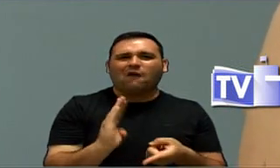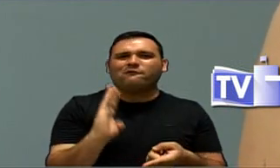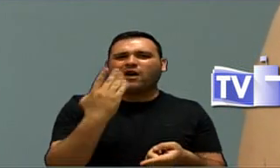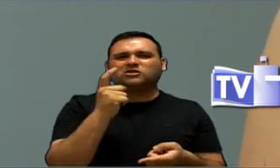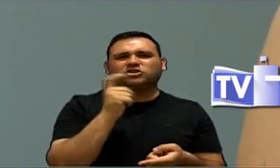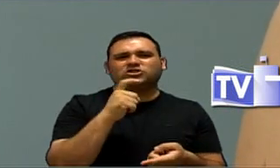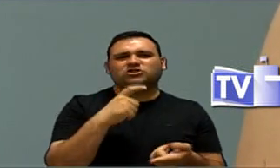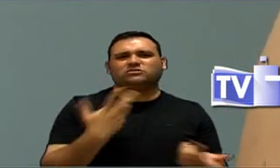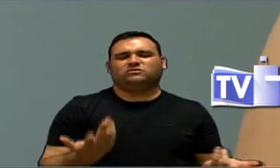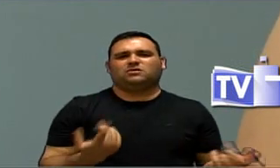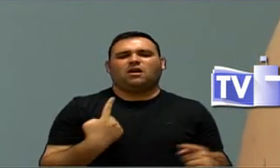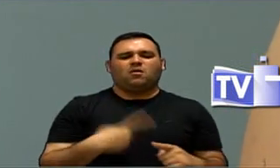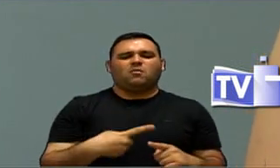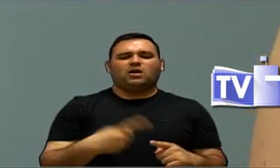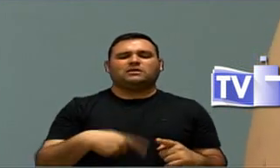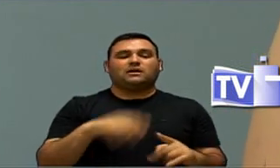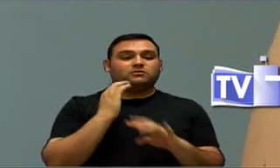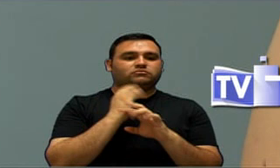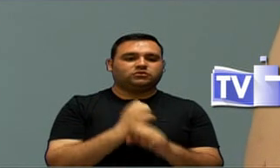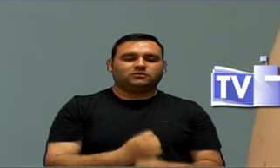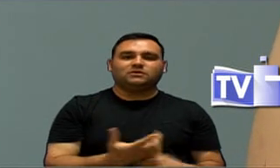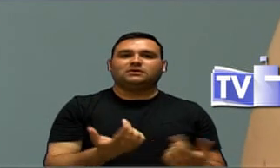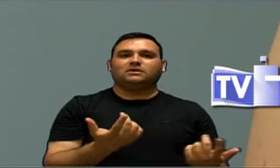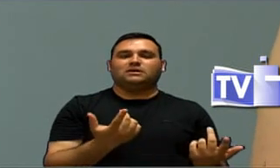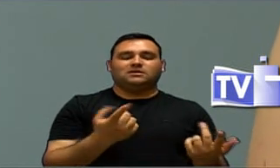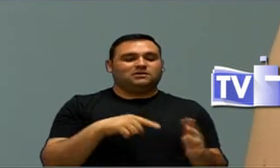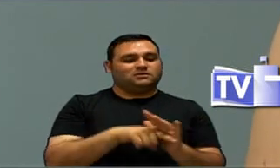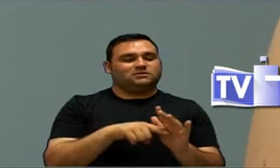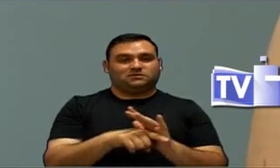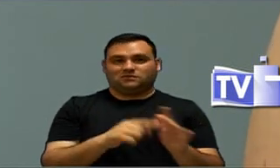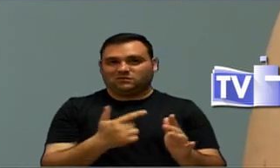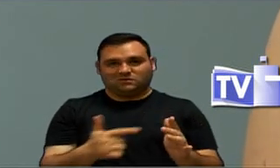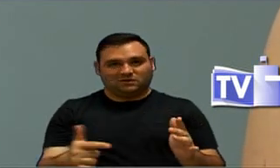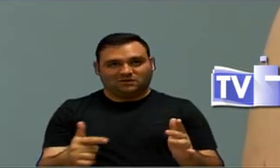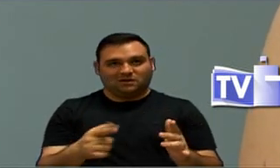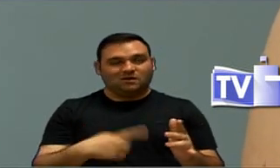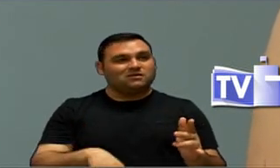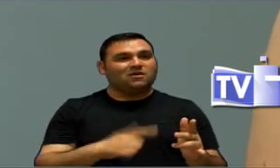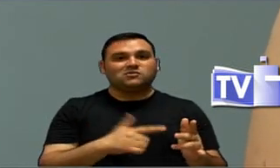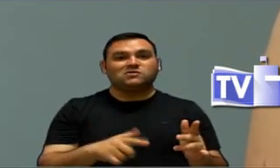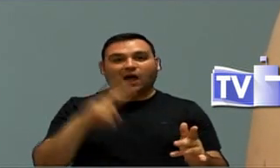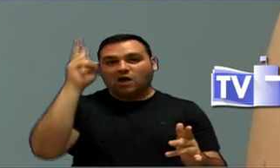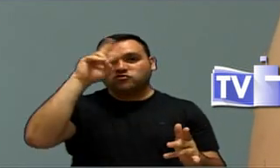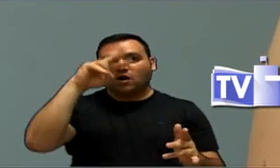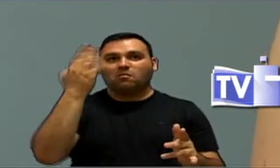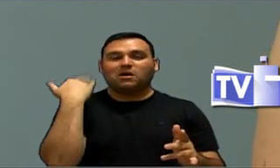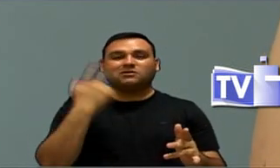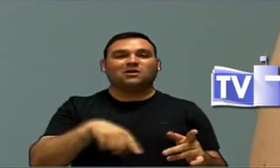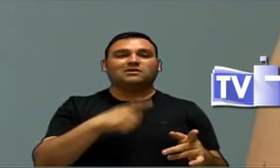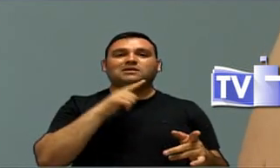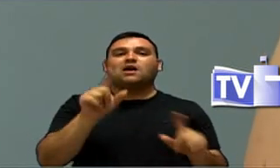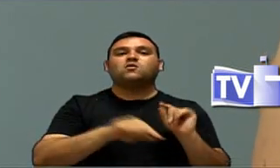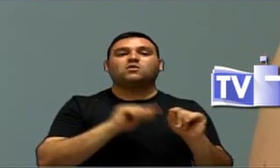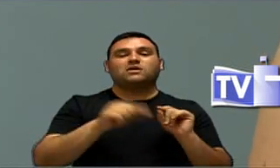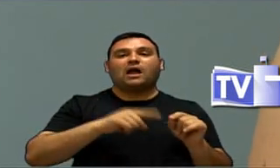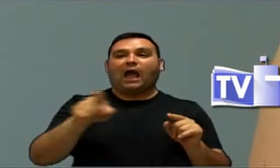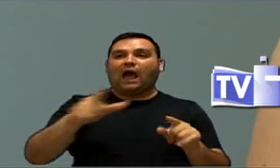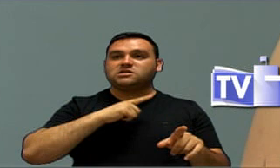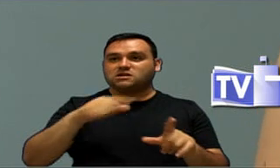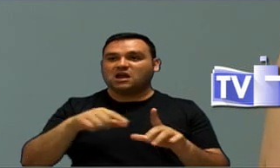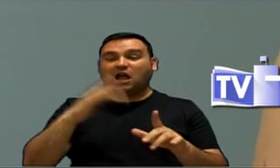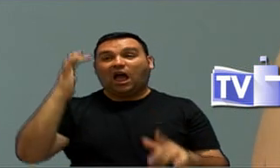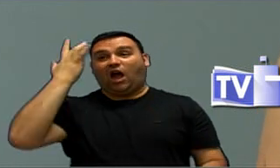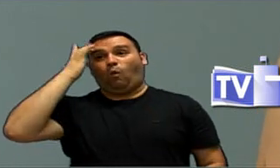uma coisa muito hipócrita, na verdade, porque nós não estamos usando dados, nós não estamos usando análise, nós não estamos usando a história, a gente está rebatendo basicamente com